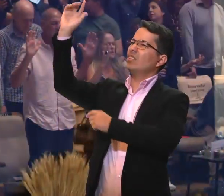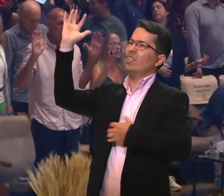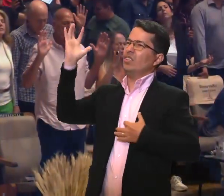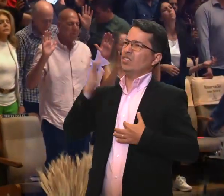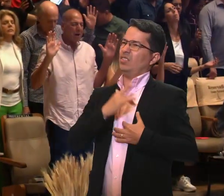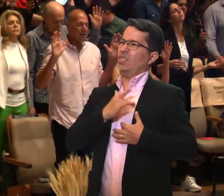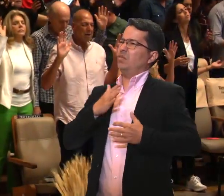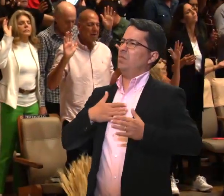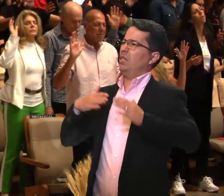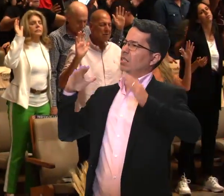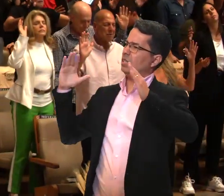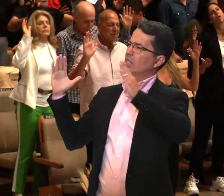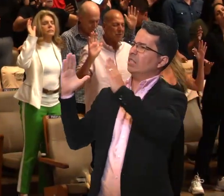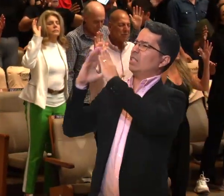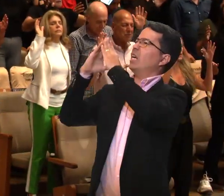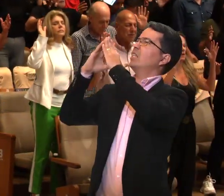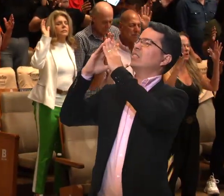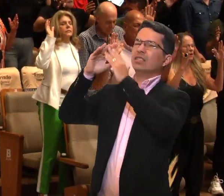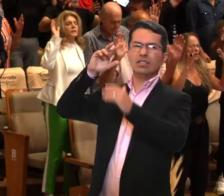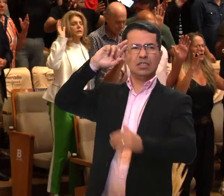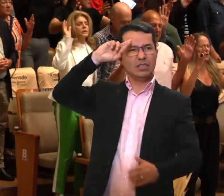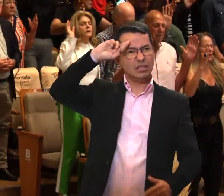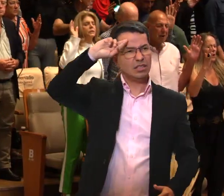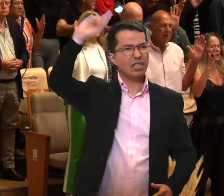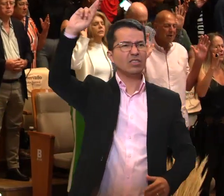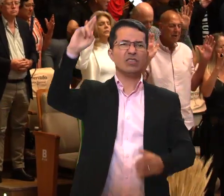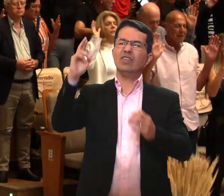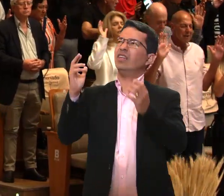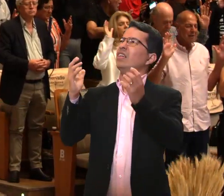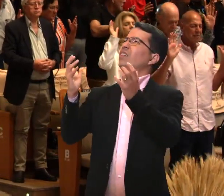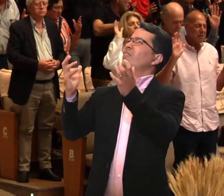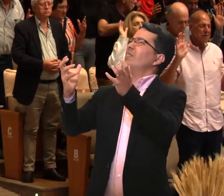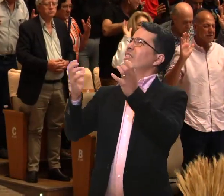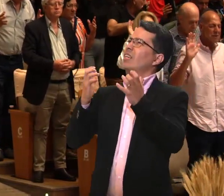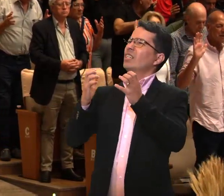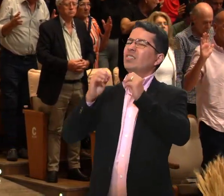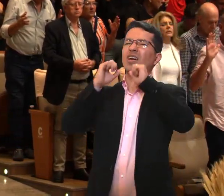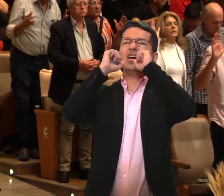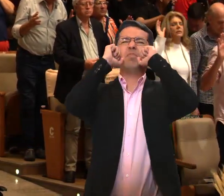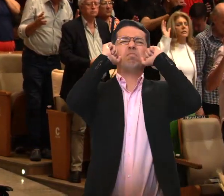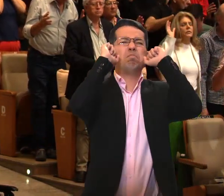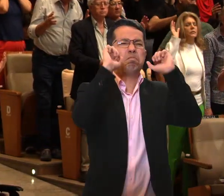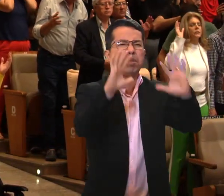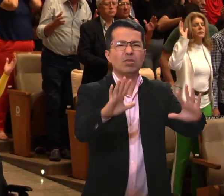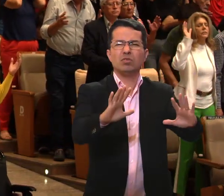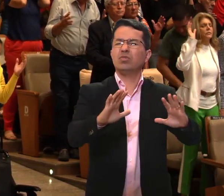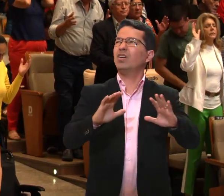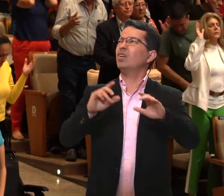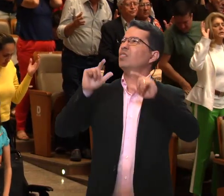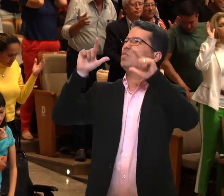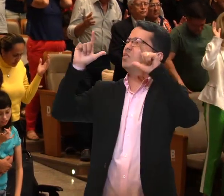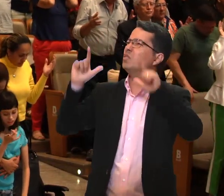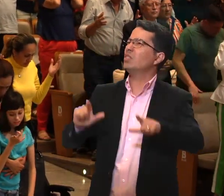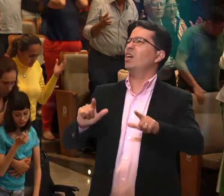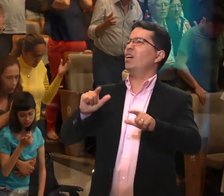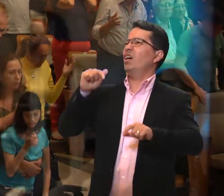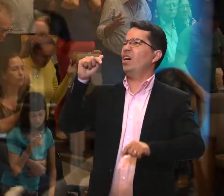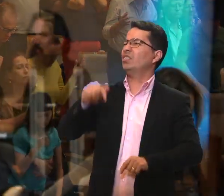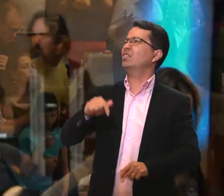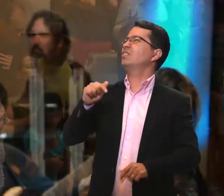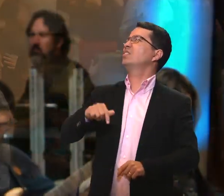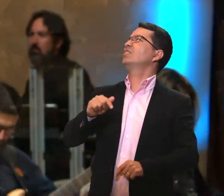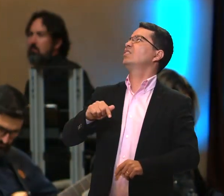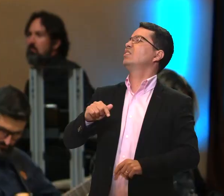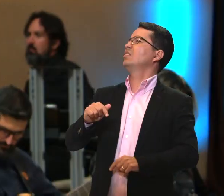Senhor, eu quero levar cura para os lugares doentes desta terra. Deus, eu